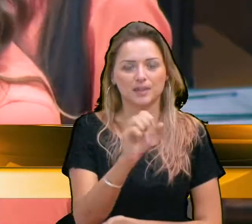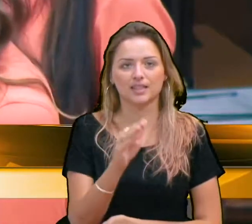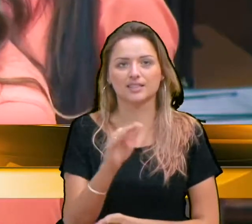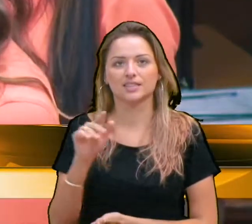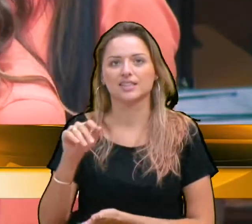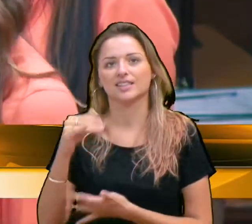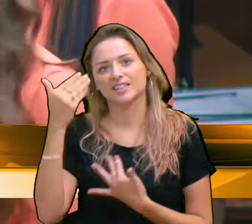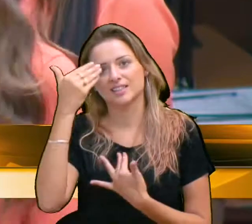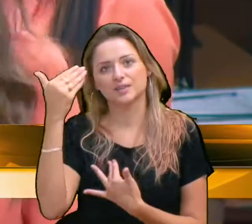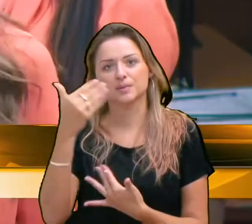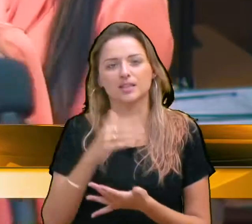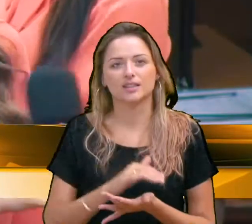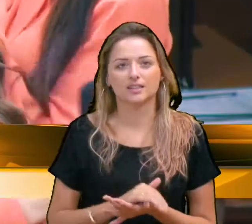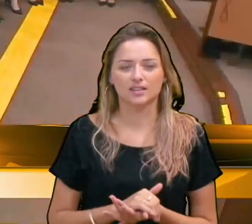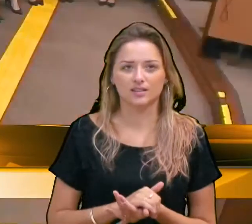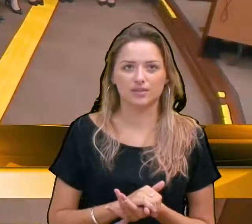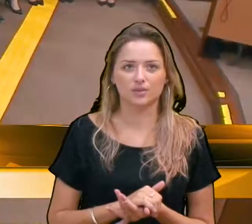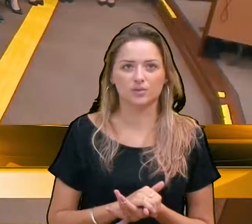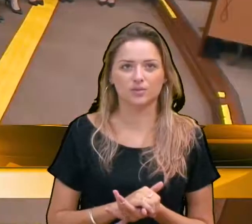Embalagens. Muito obrigada.